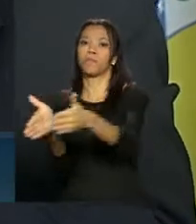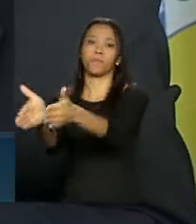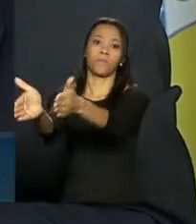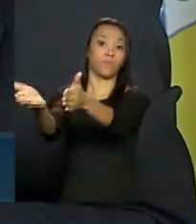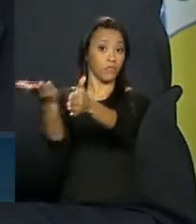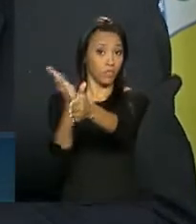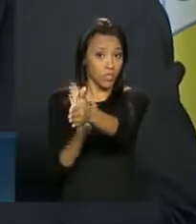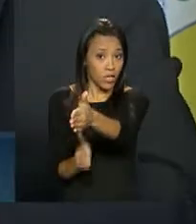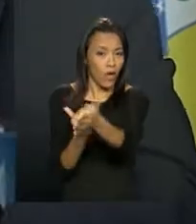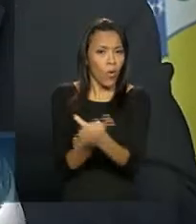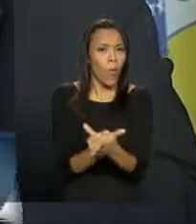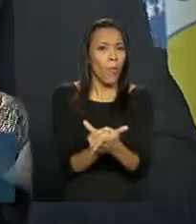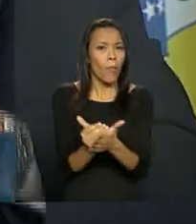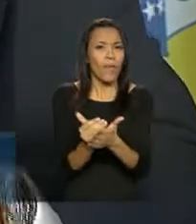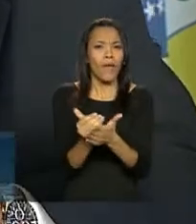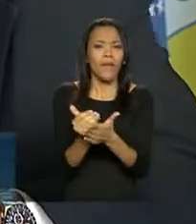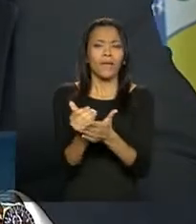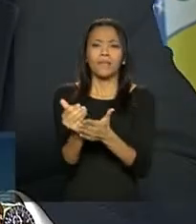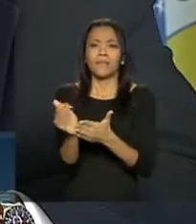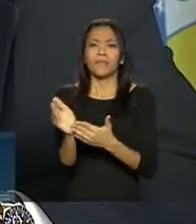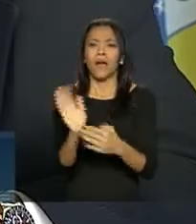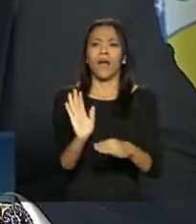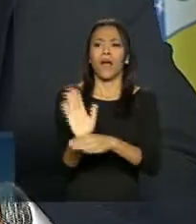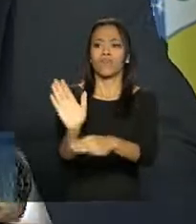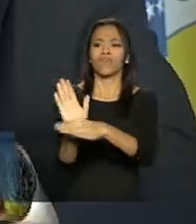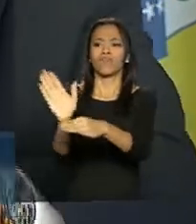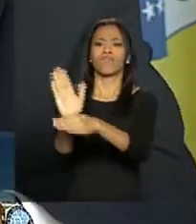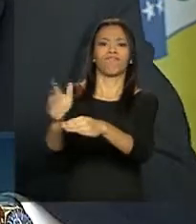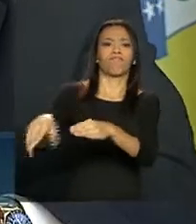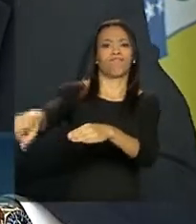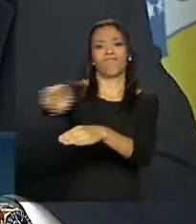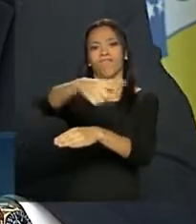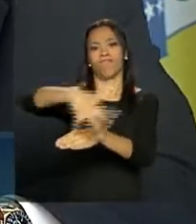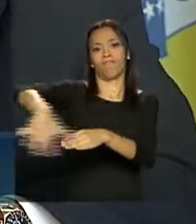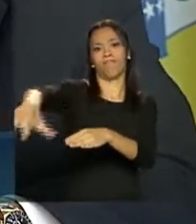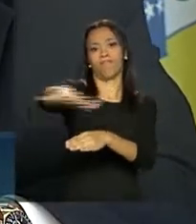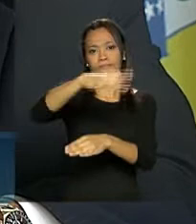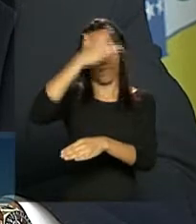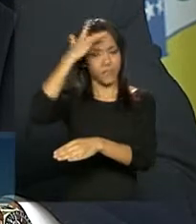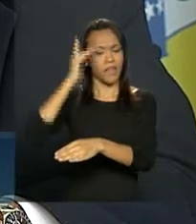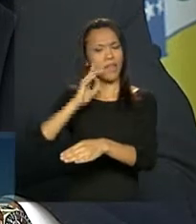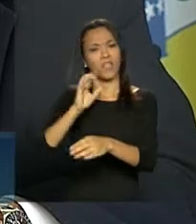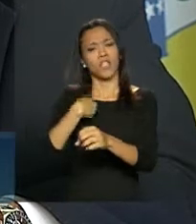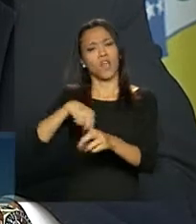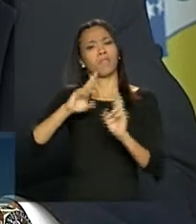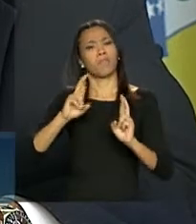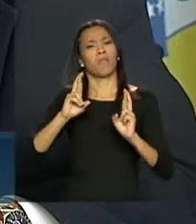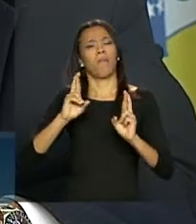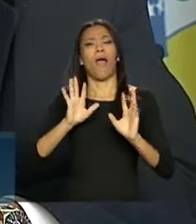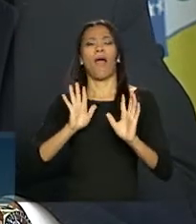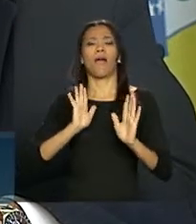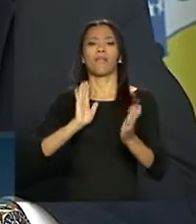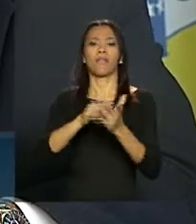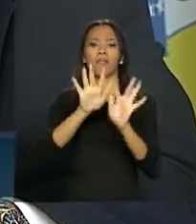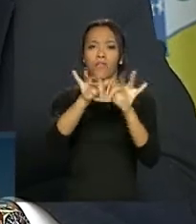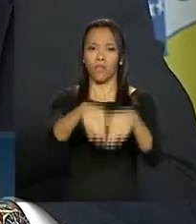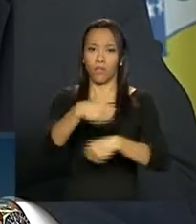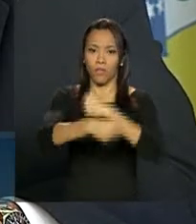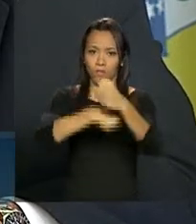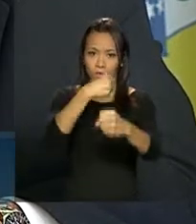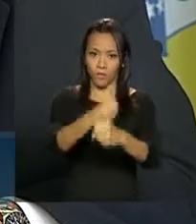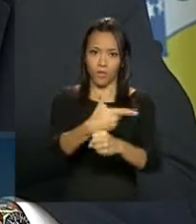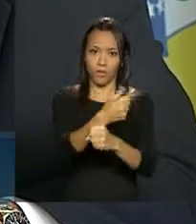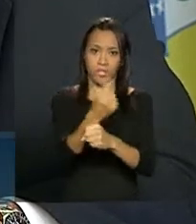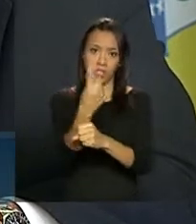começa a entregar quilômetros dessa obra e que nós esperamos que até o final de 2016